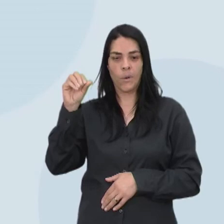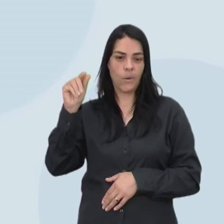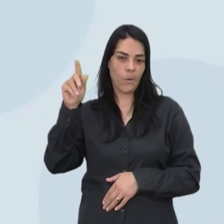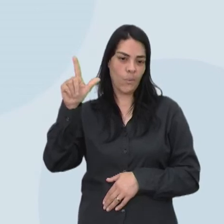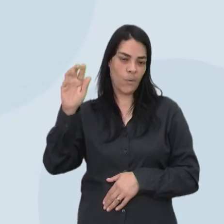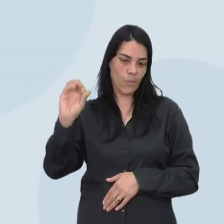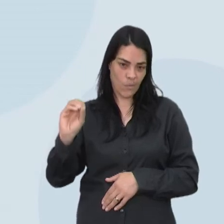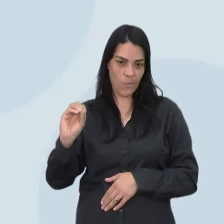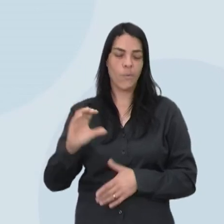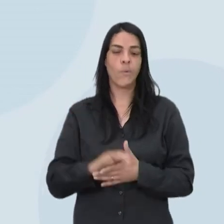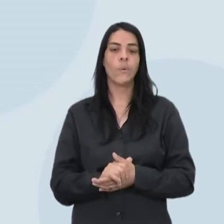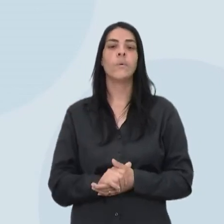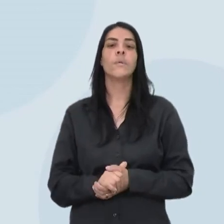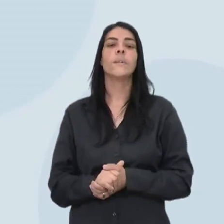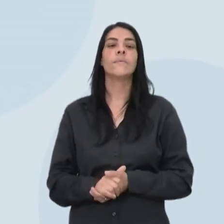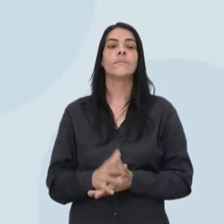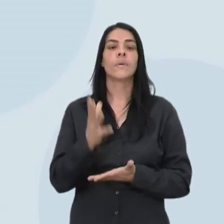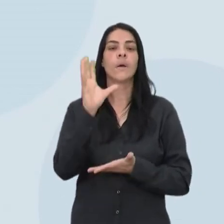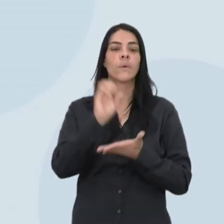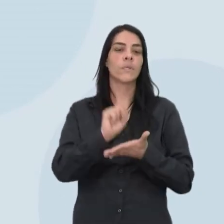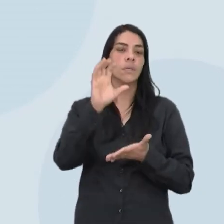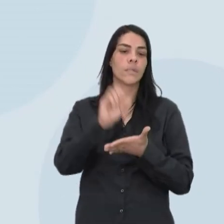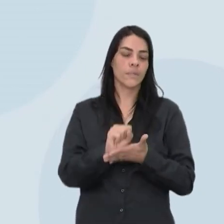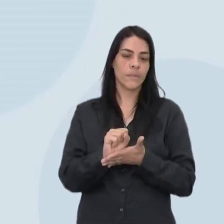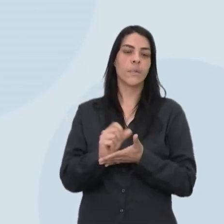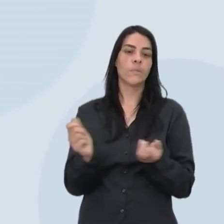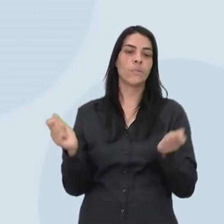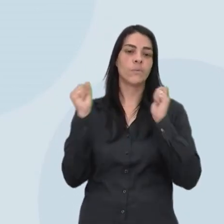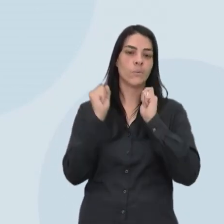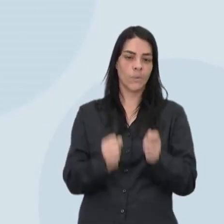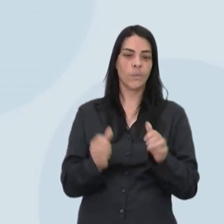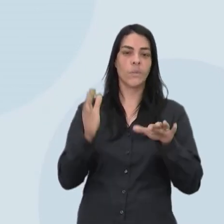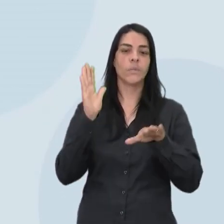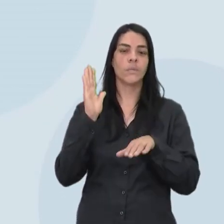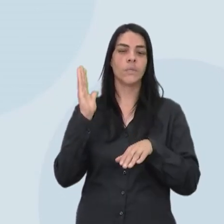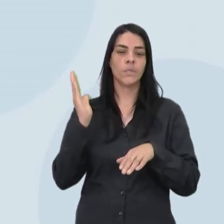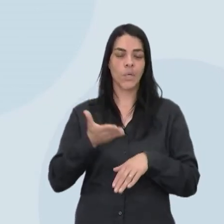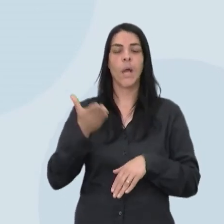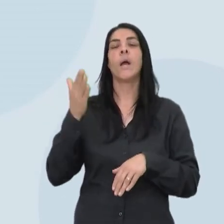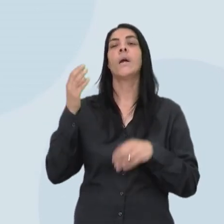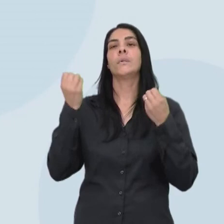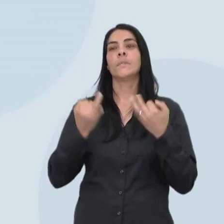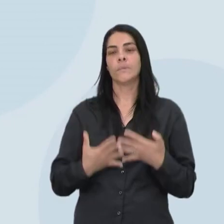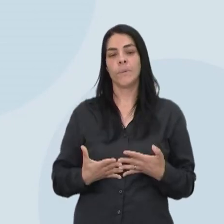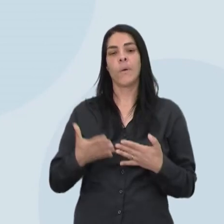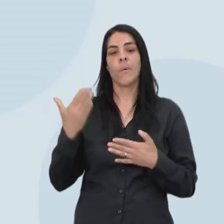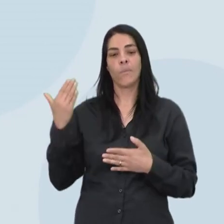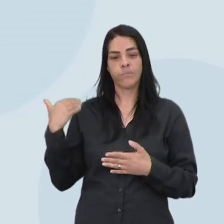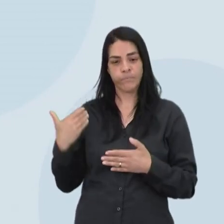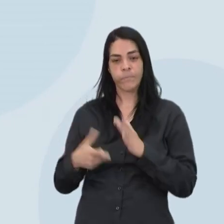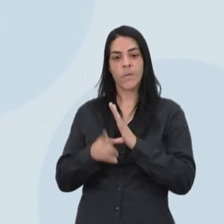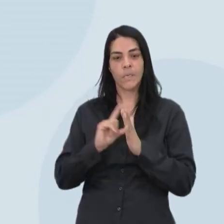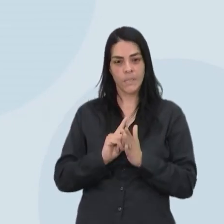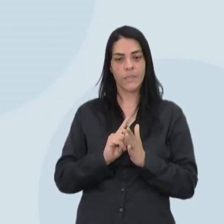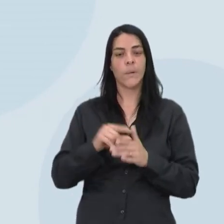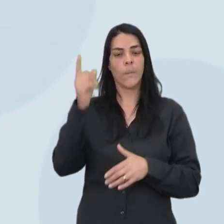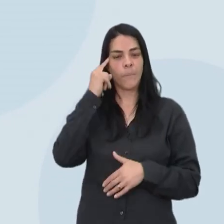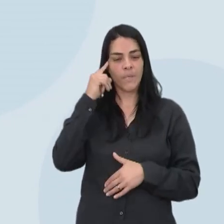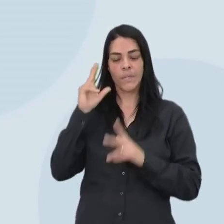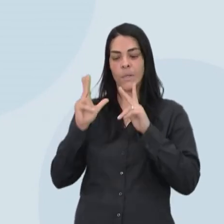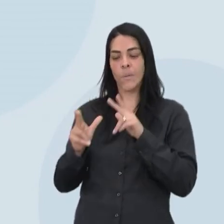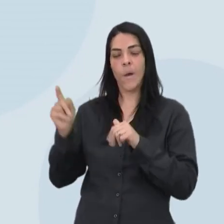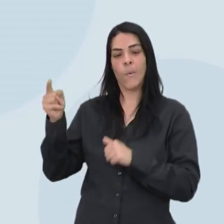do poder, como eu falei para vocês agora há pouco. Agora, pensando na forma como ele pensou